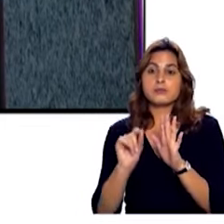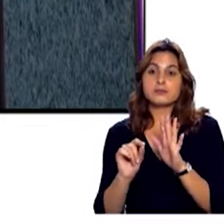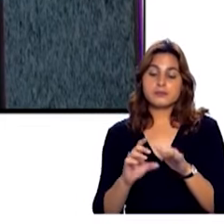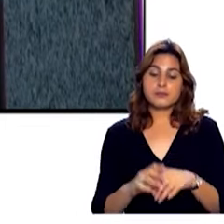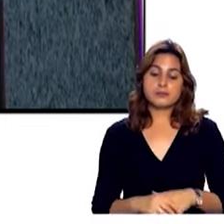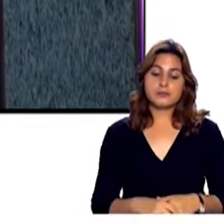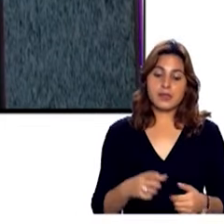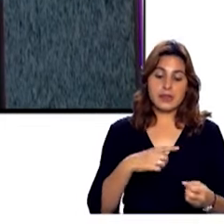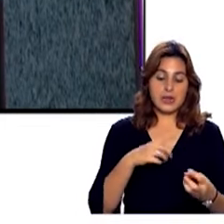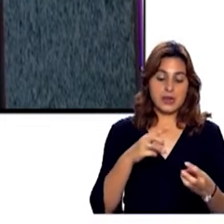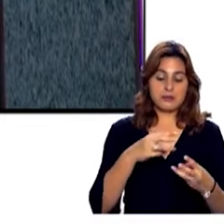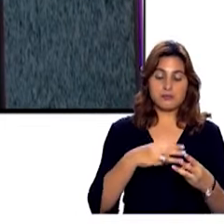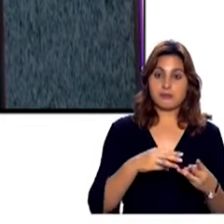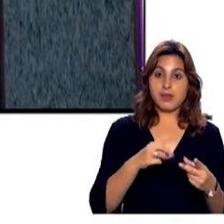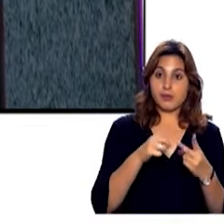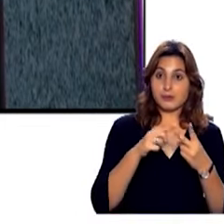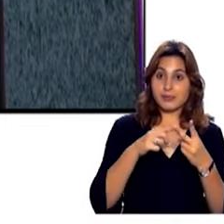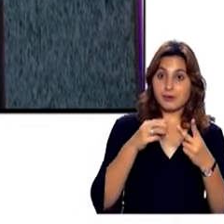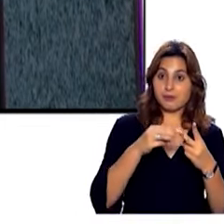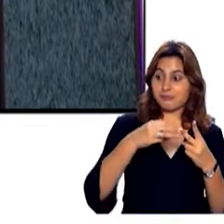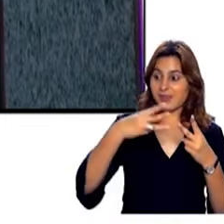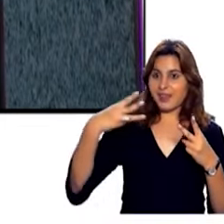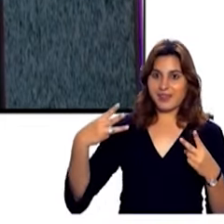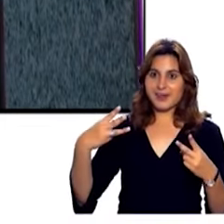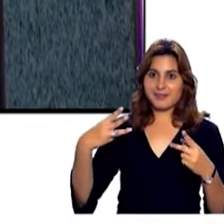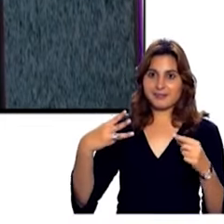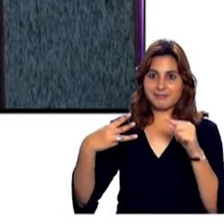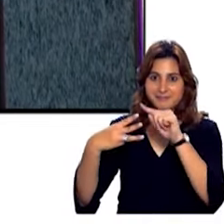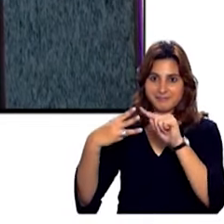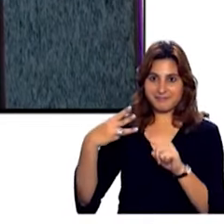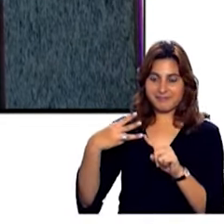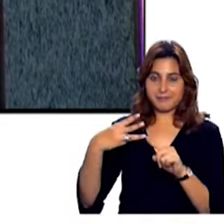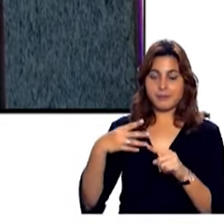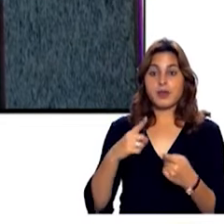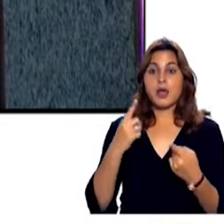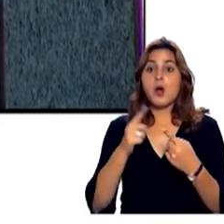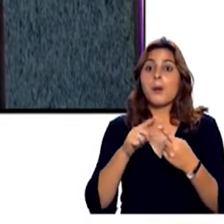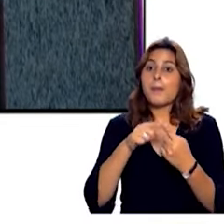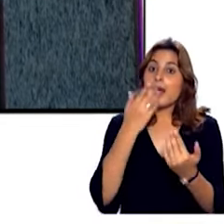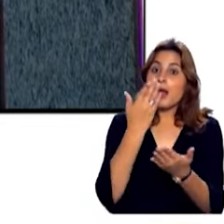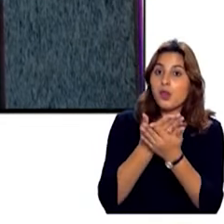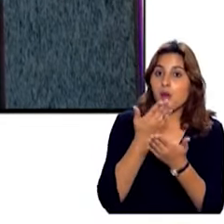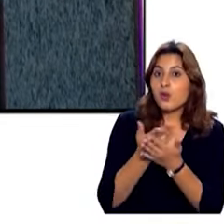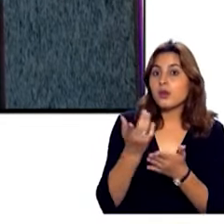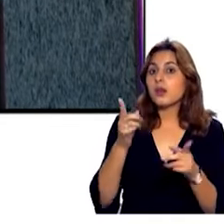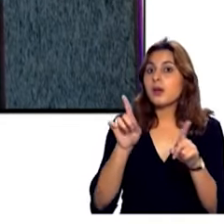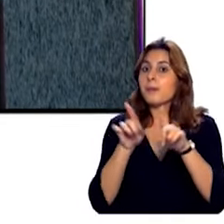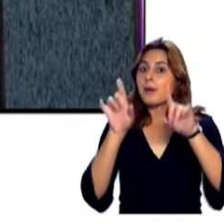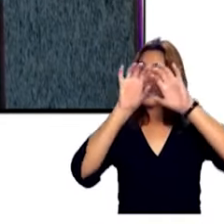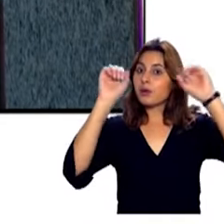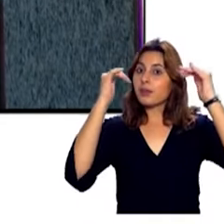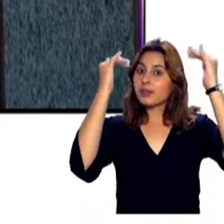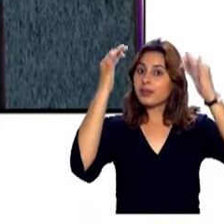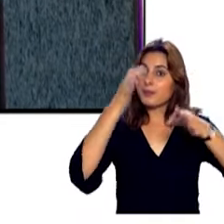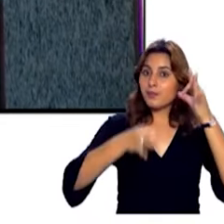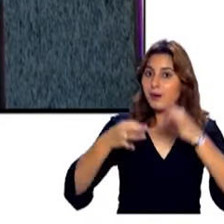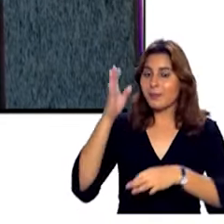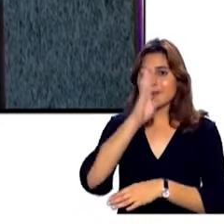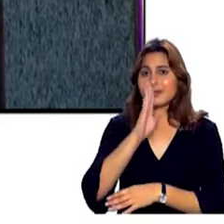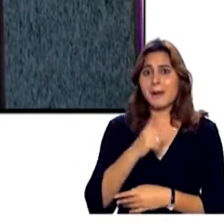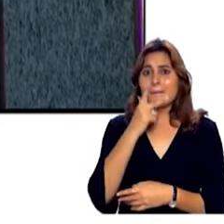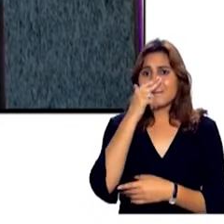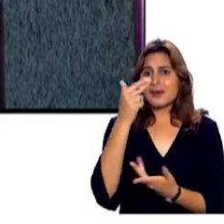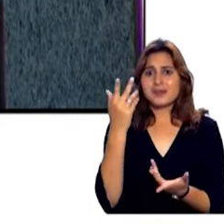três particularidades em primeiro lugar que a nossa doutrina e os tribunais brasileiros dormiram no ponto quando